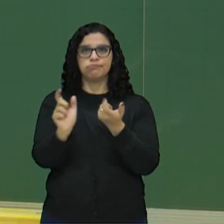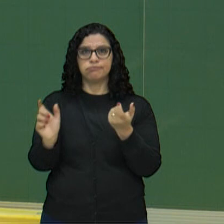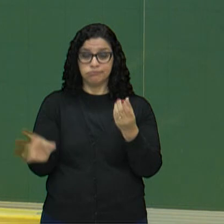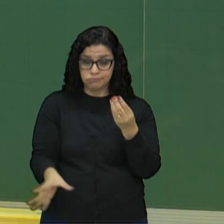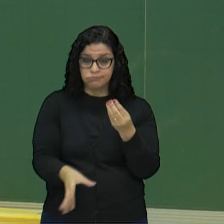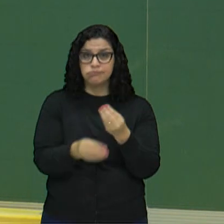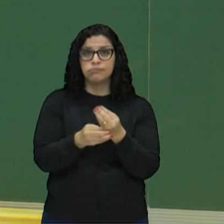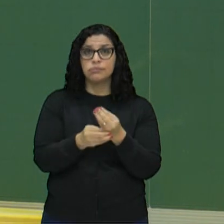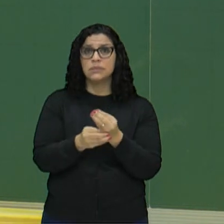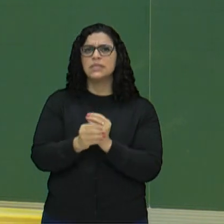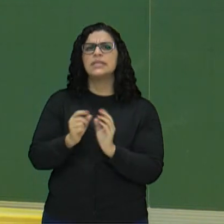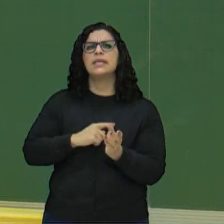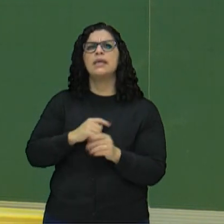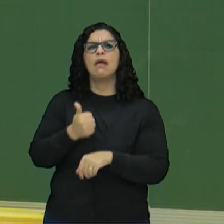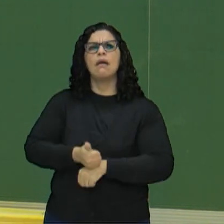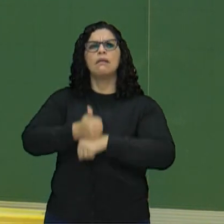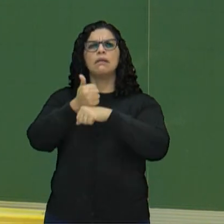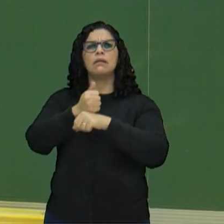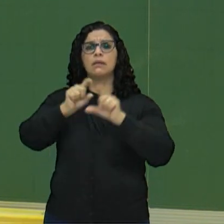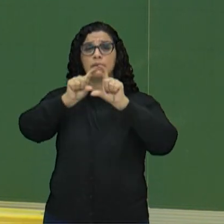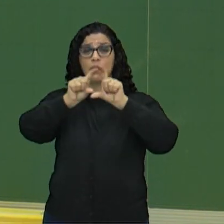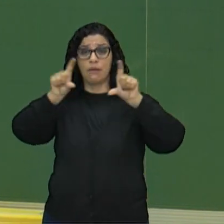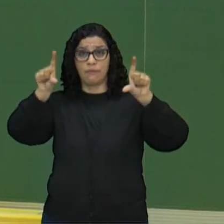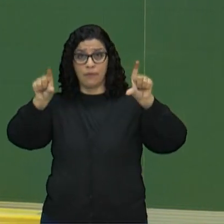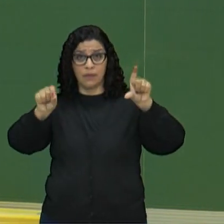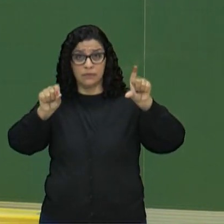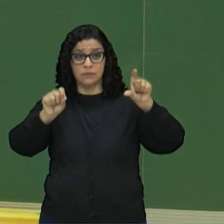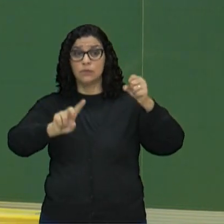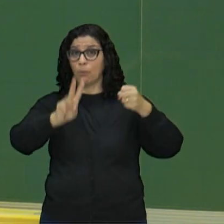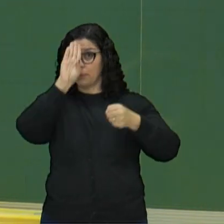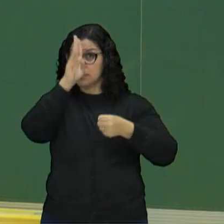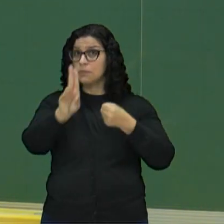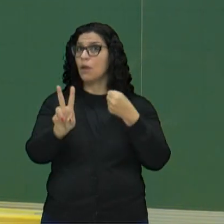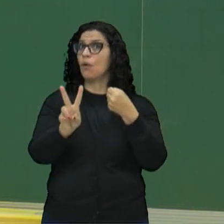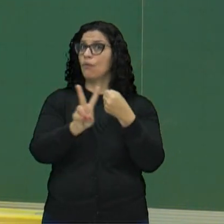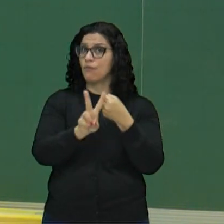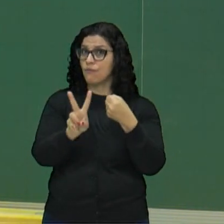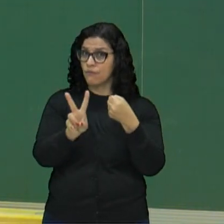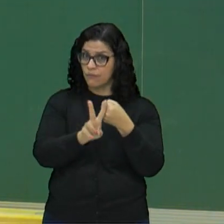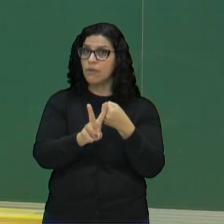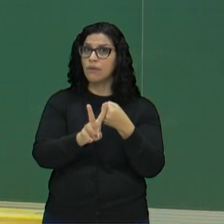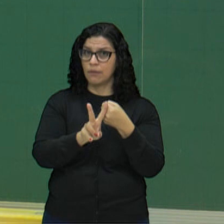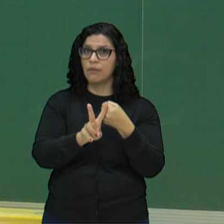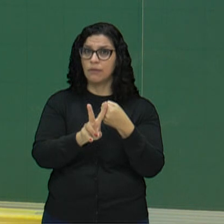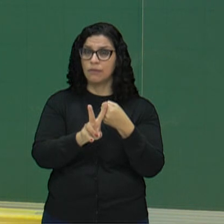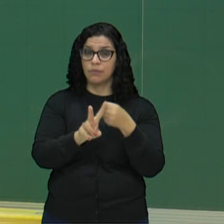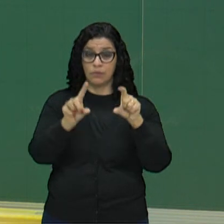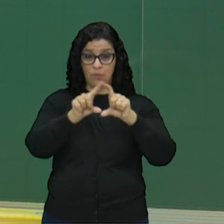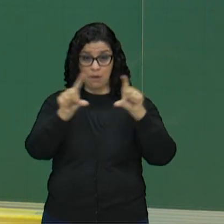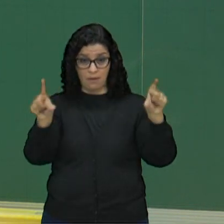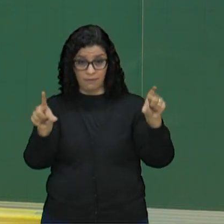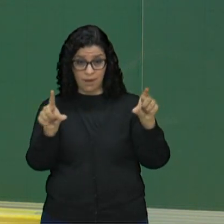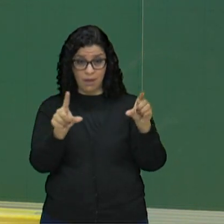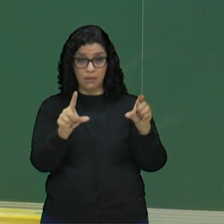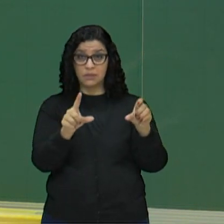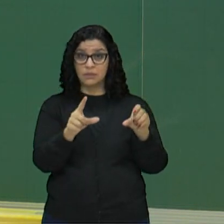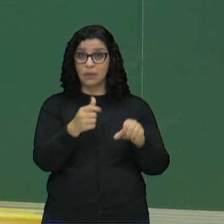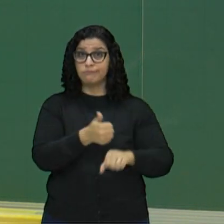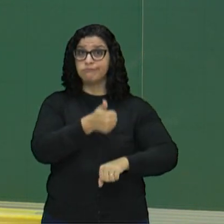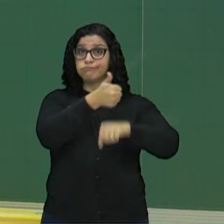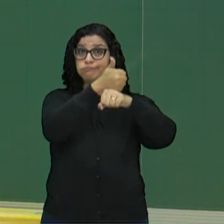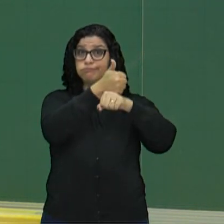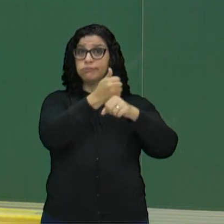Quem manda na oração? Quem manda é o verbo. Então, o verbo, ele sempre pede um